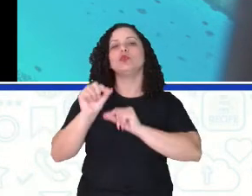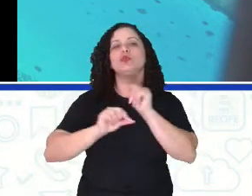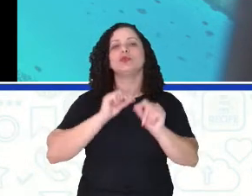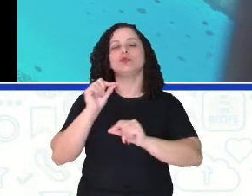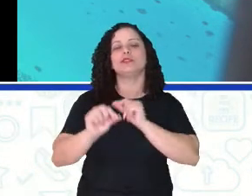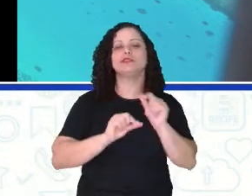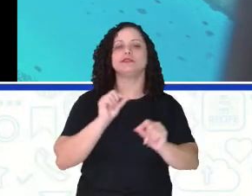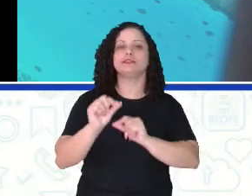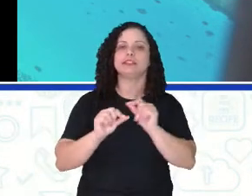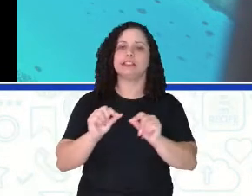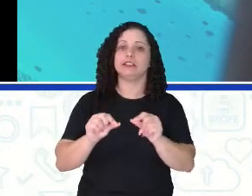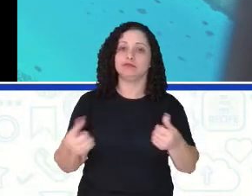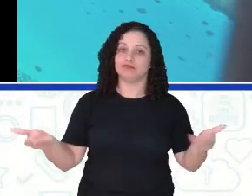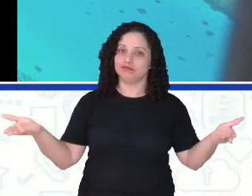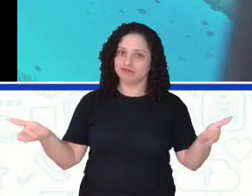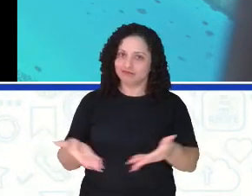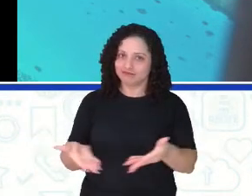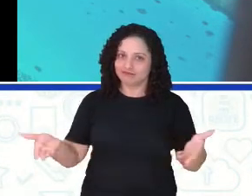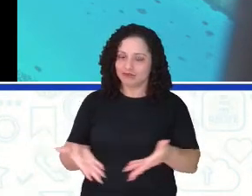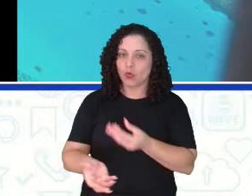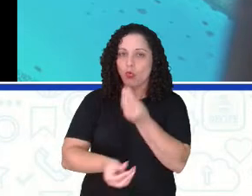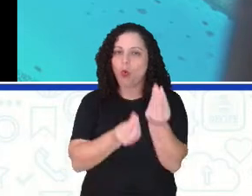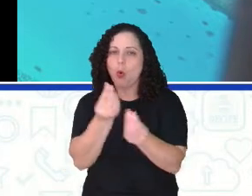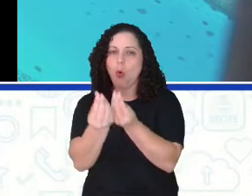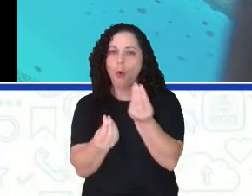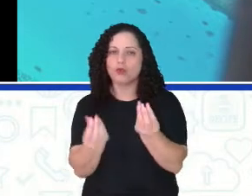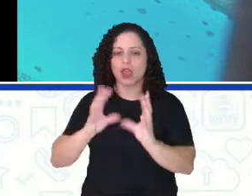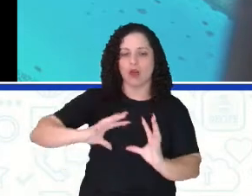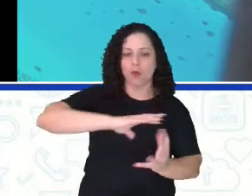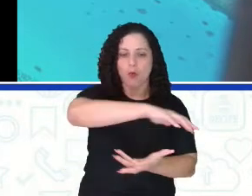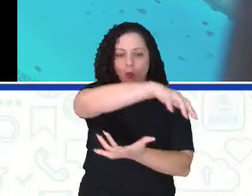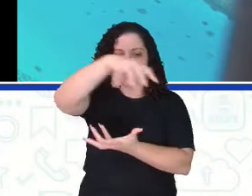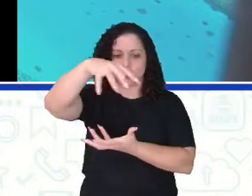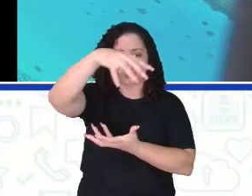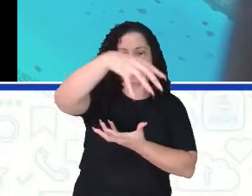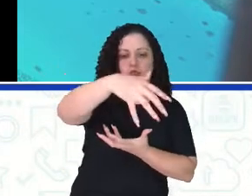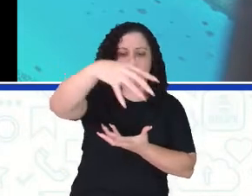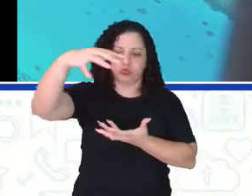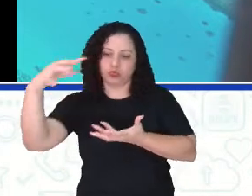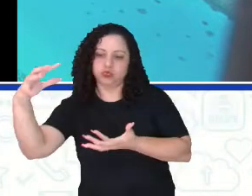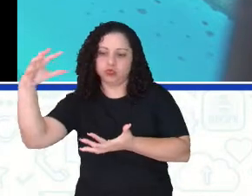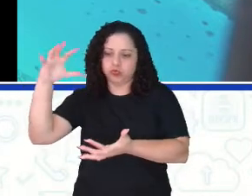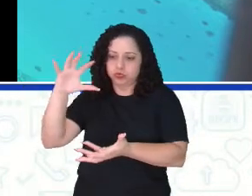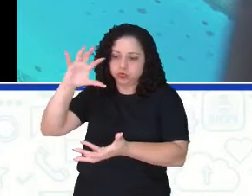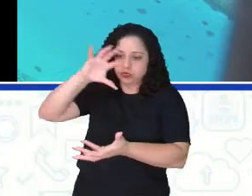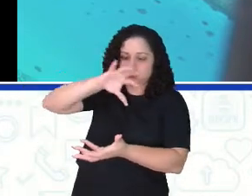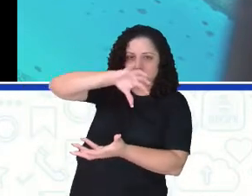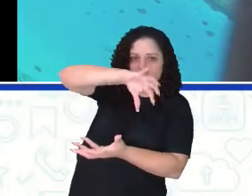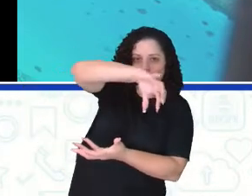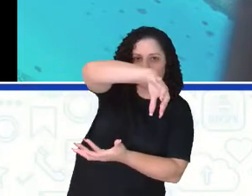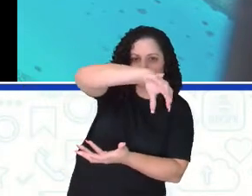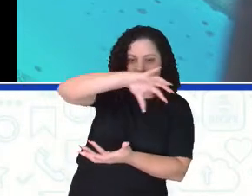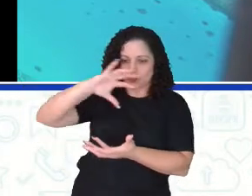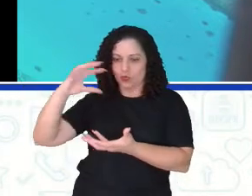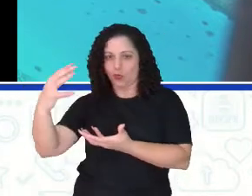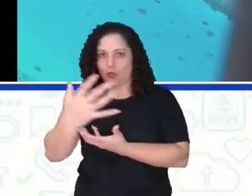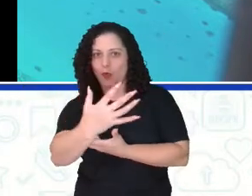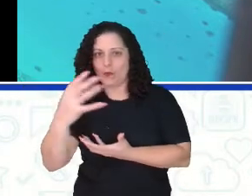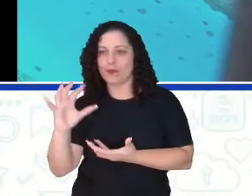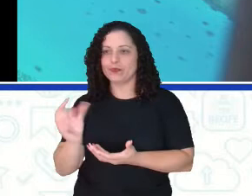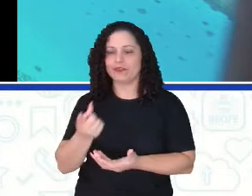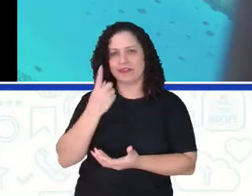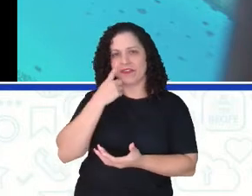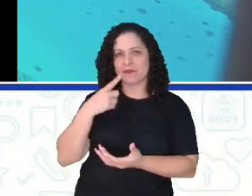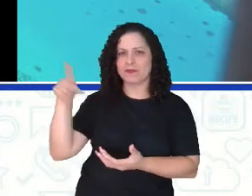dizendo, atual dos continentes. E aí, se você repara, né, no